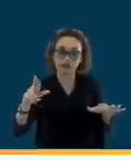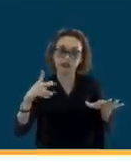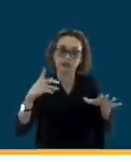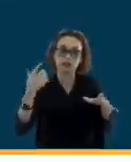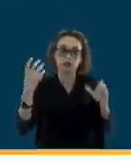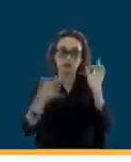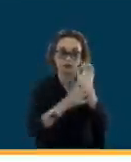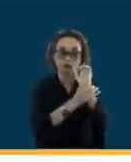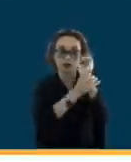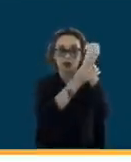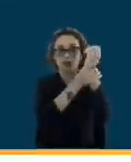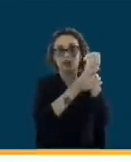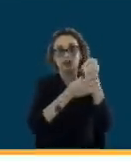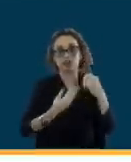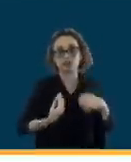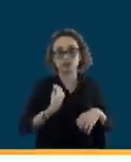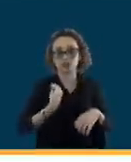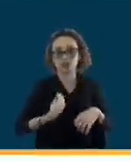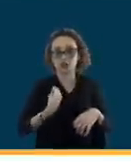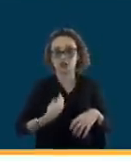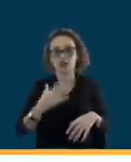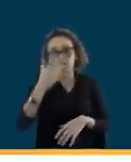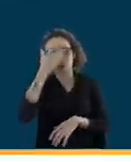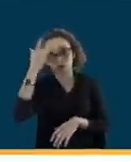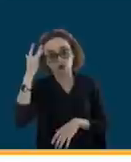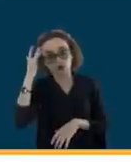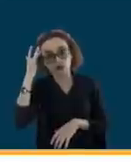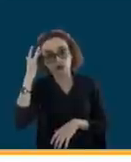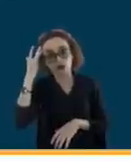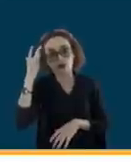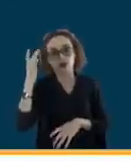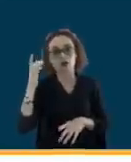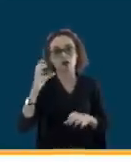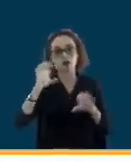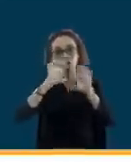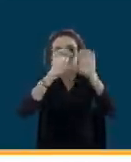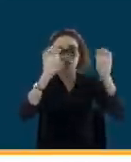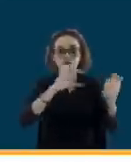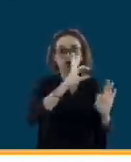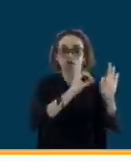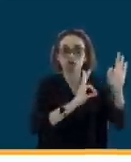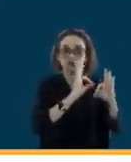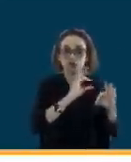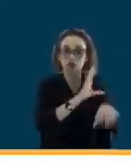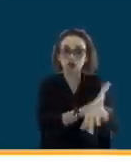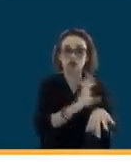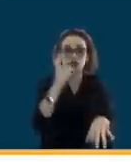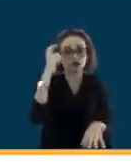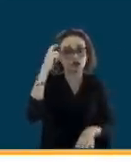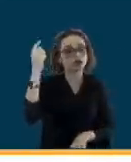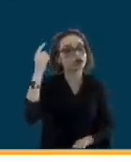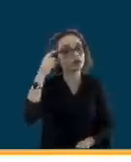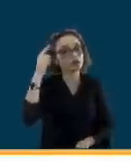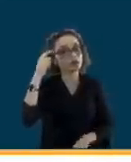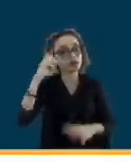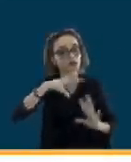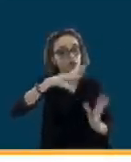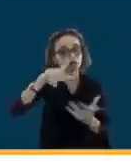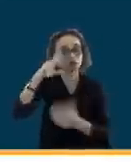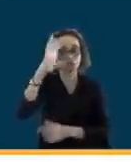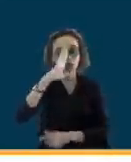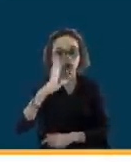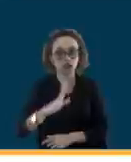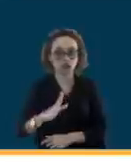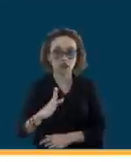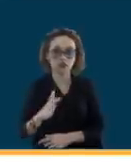da sobrevivência das pessoas e da infraestrutura da cultura e do pensamento no Brasil, que a